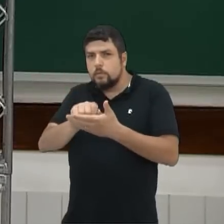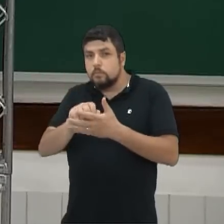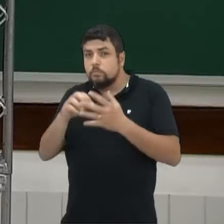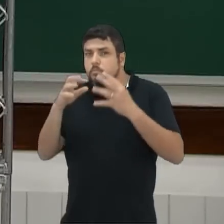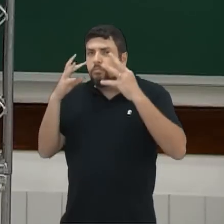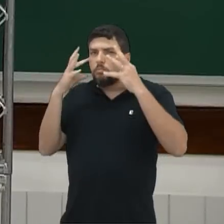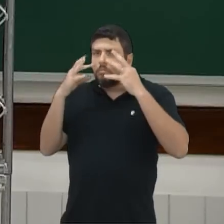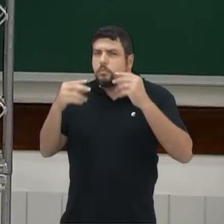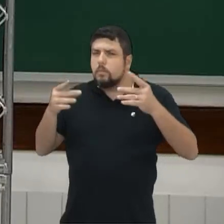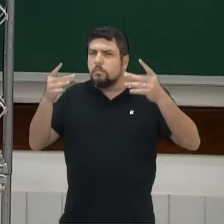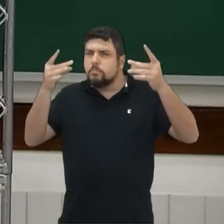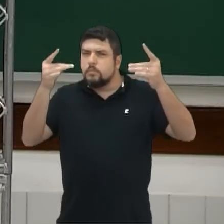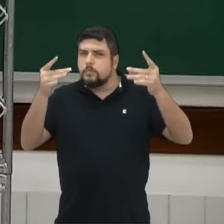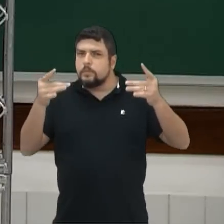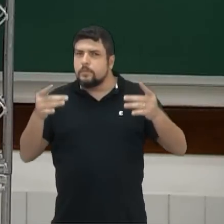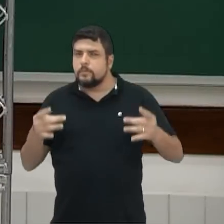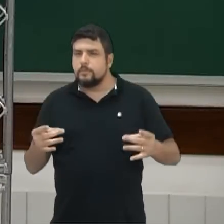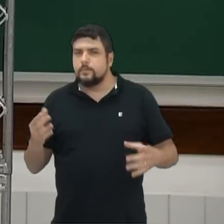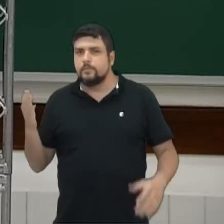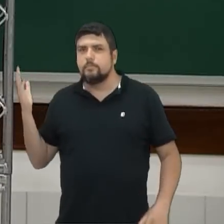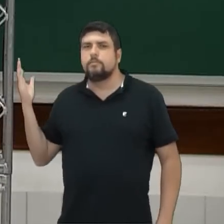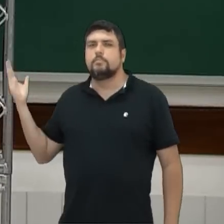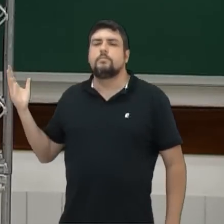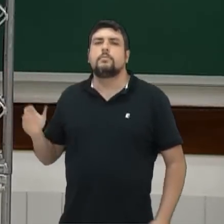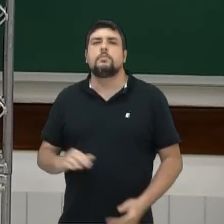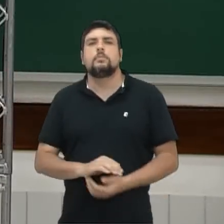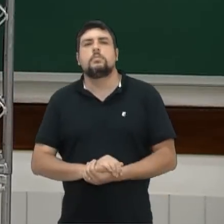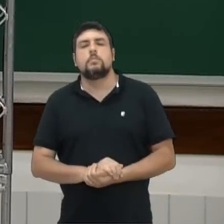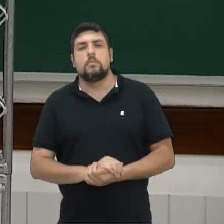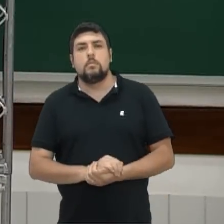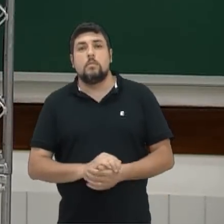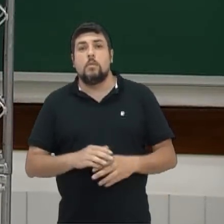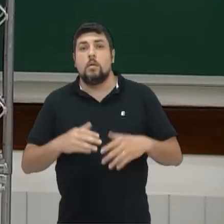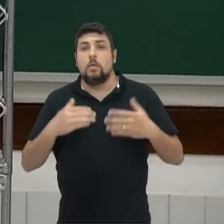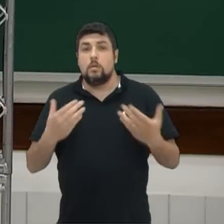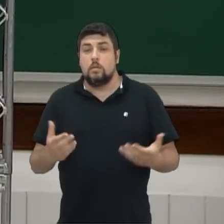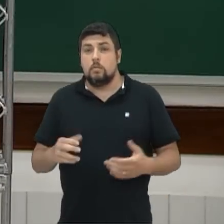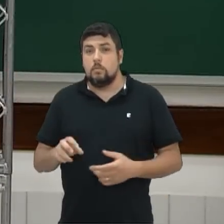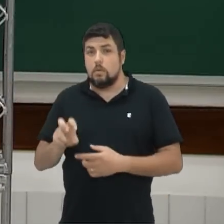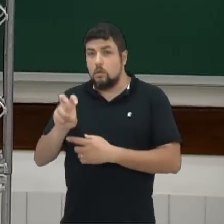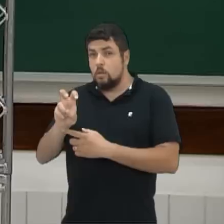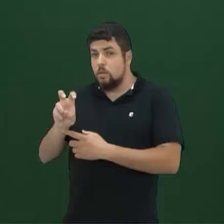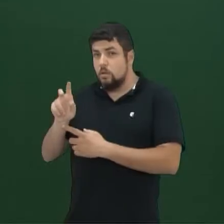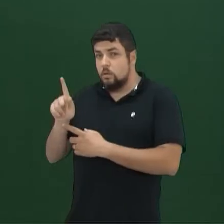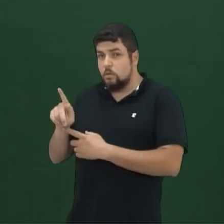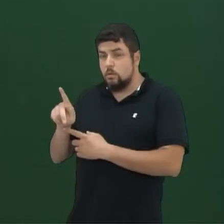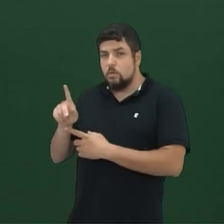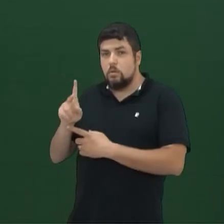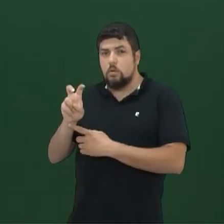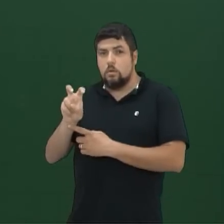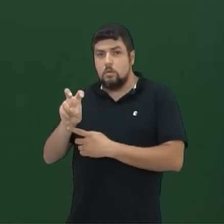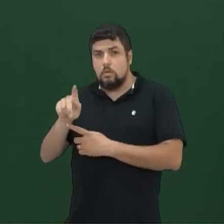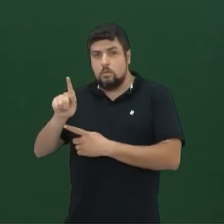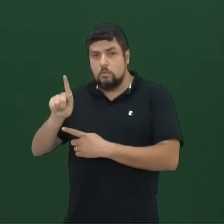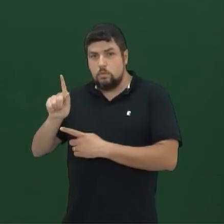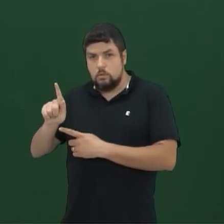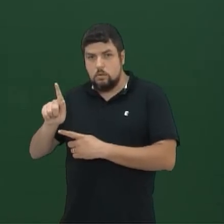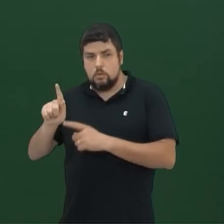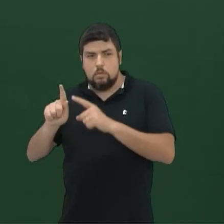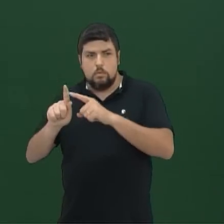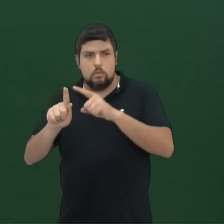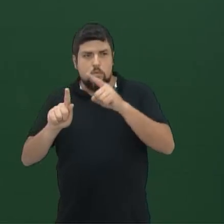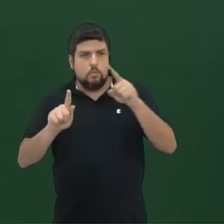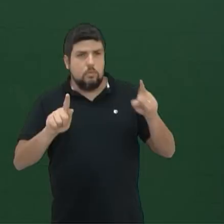errou. Então, a gente tem que transformar 5 gramas em quilogramas. A gente vai ter que pegar,